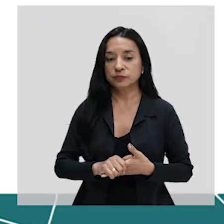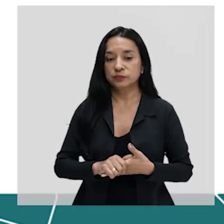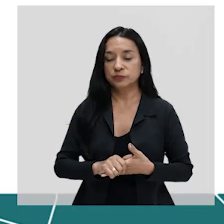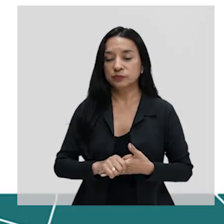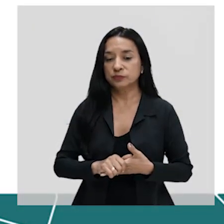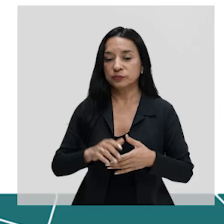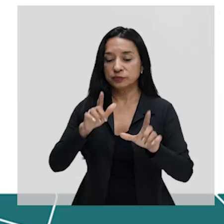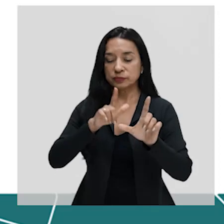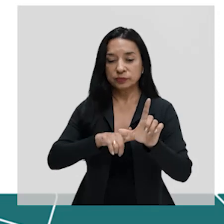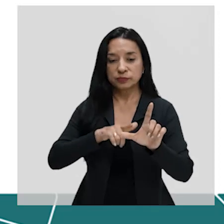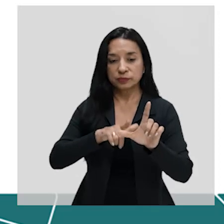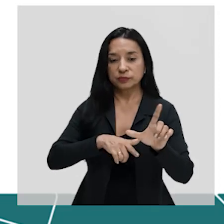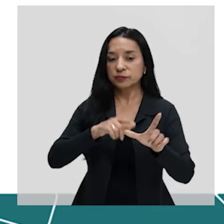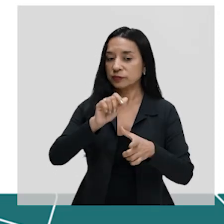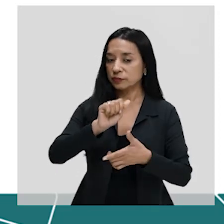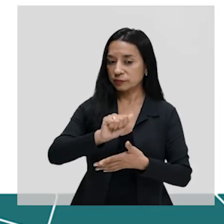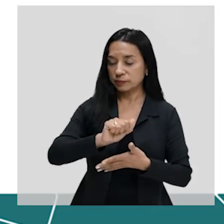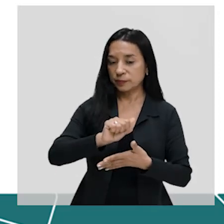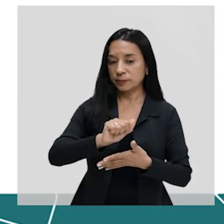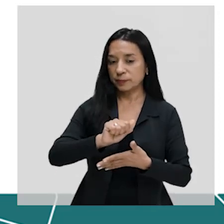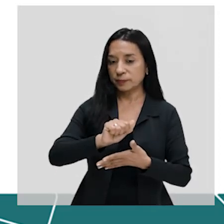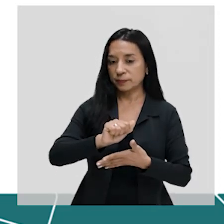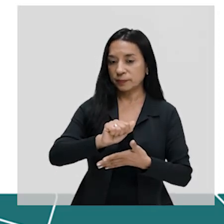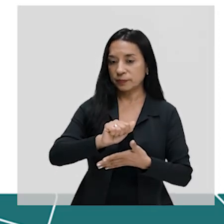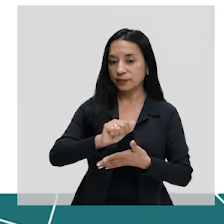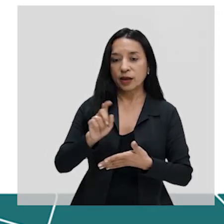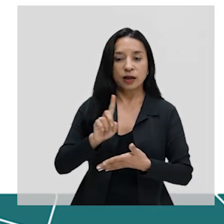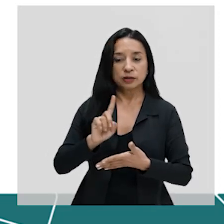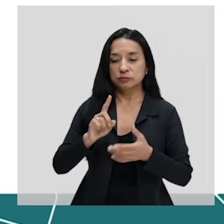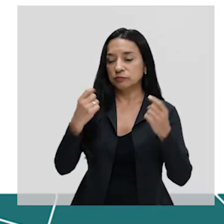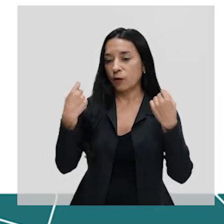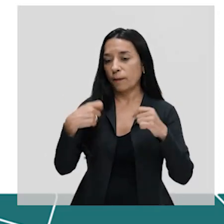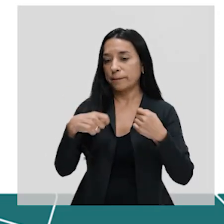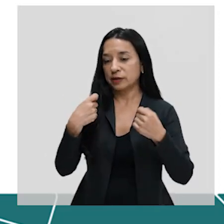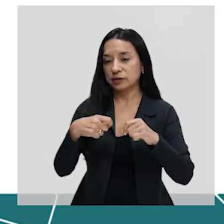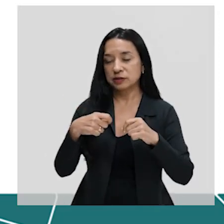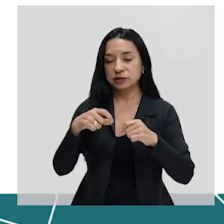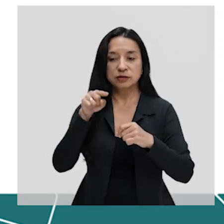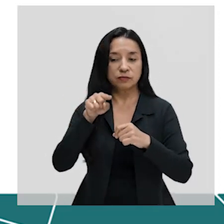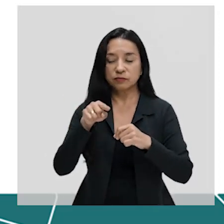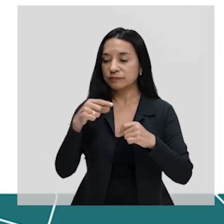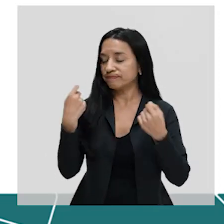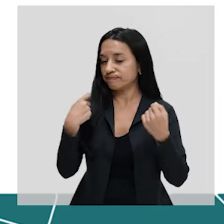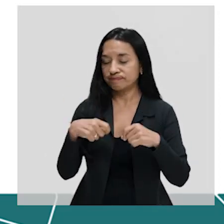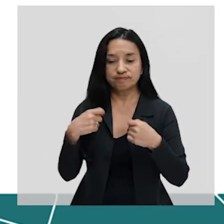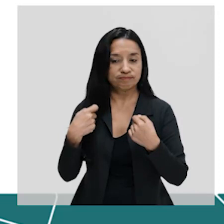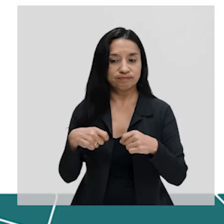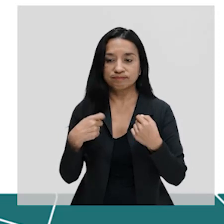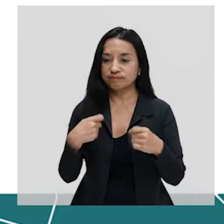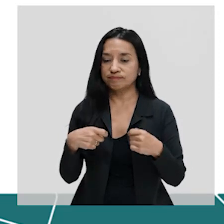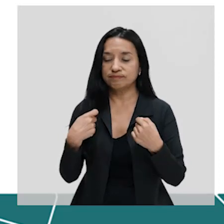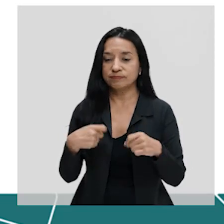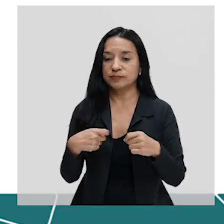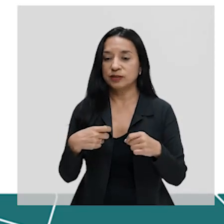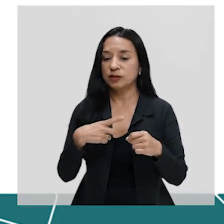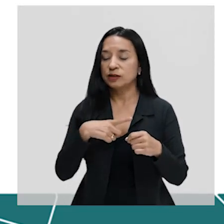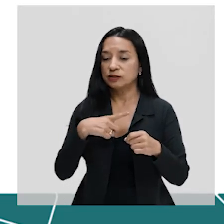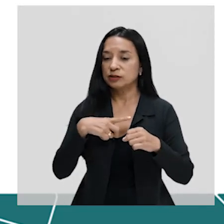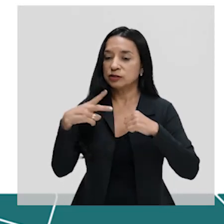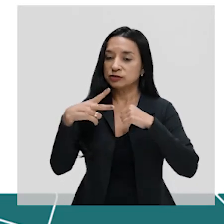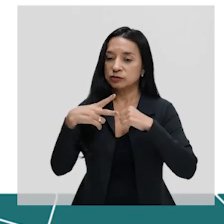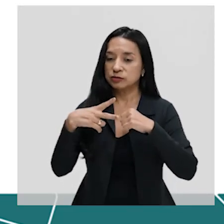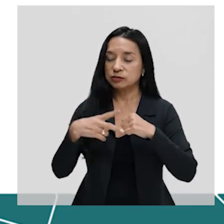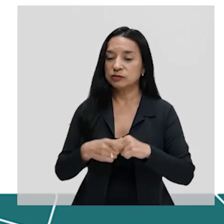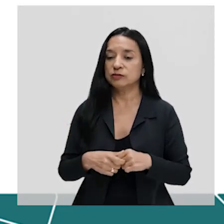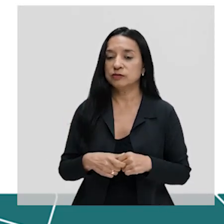Coloquei aí a resposta. Não precisa. Você não precisa, que eu tenho um verbo de... Um verbo